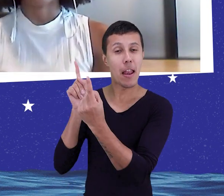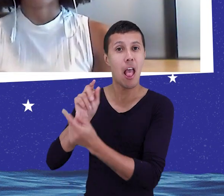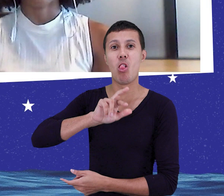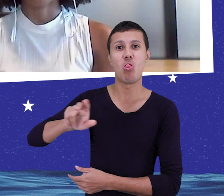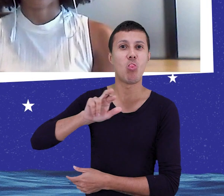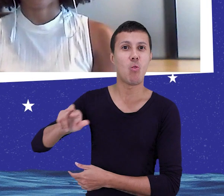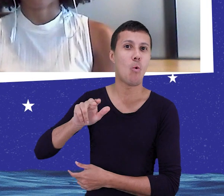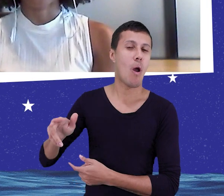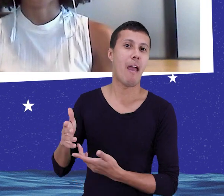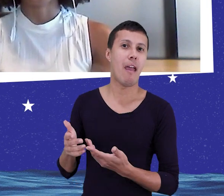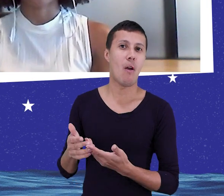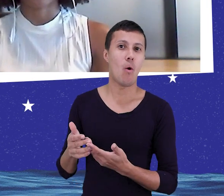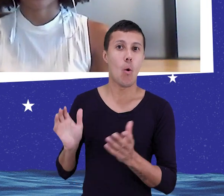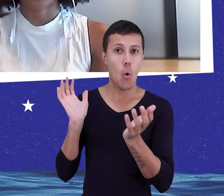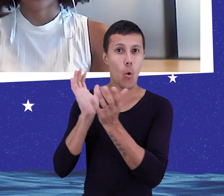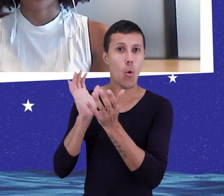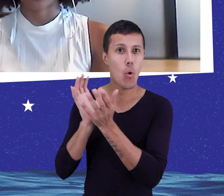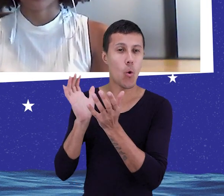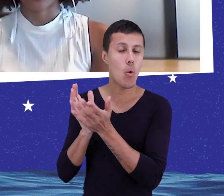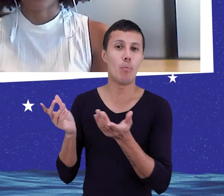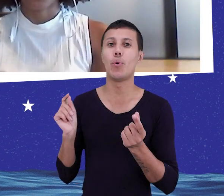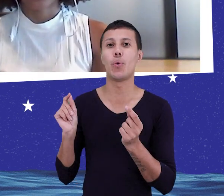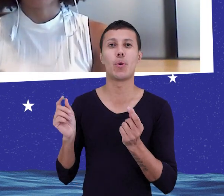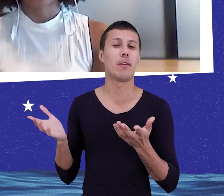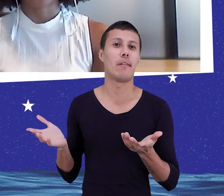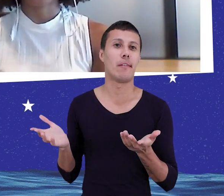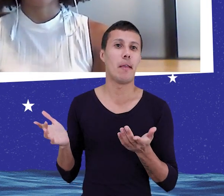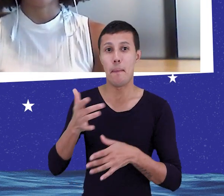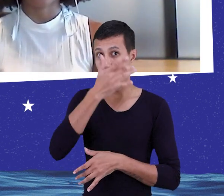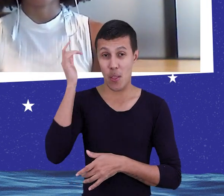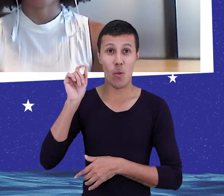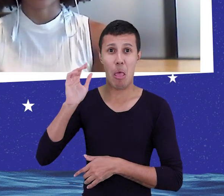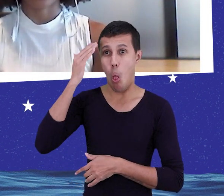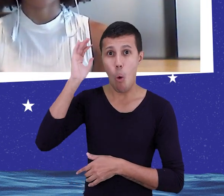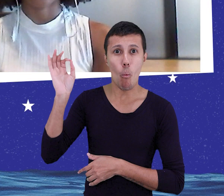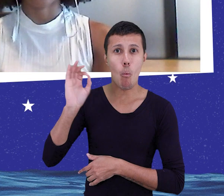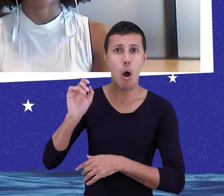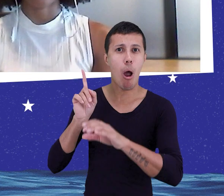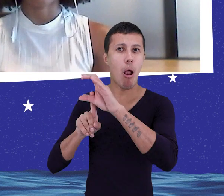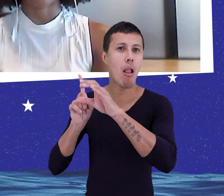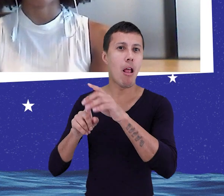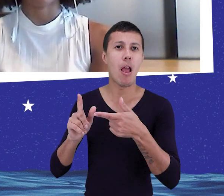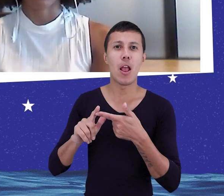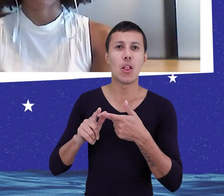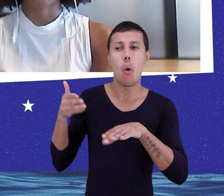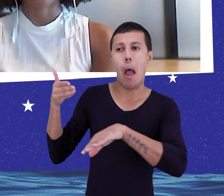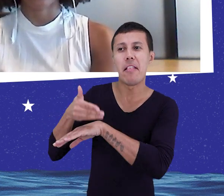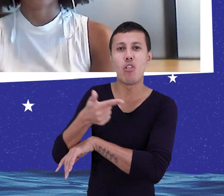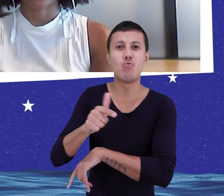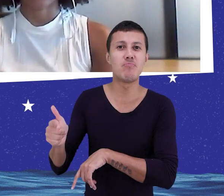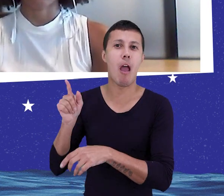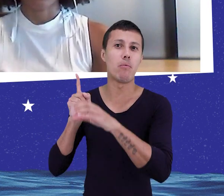é, né, um grupo, né, de pessoas que não entende o seu cliente, né, que não tem acesso ao